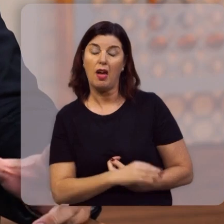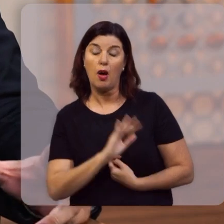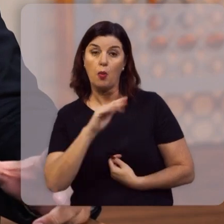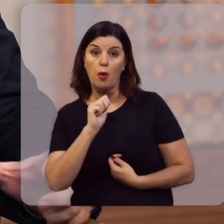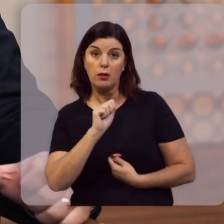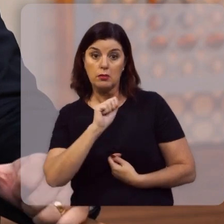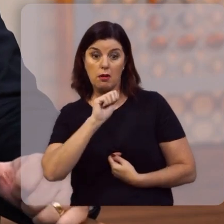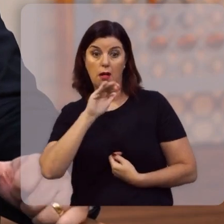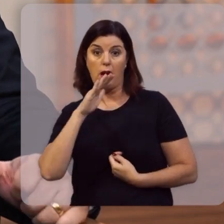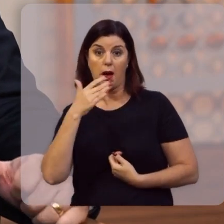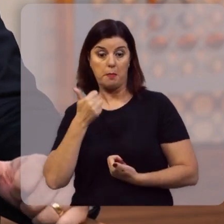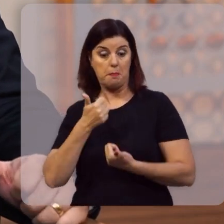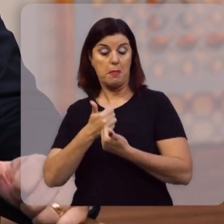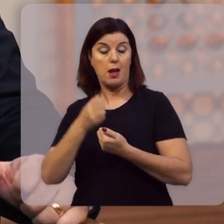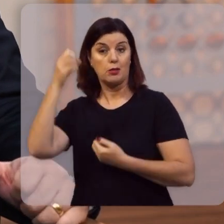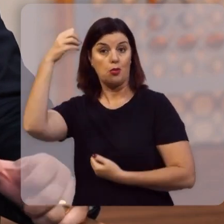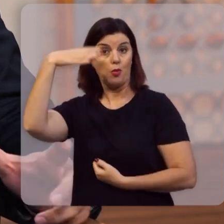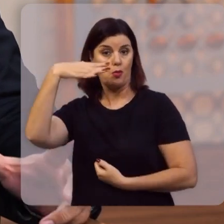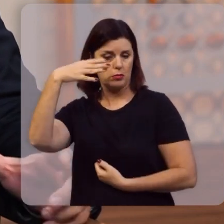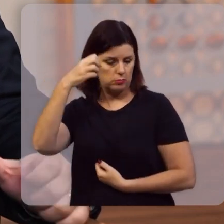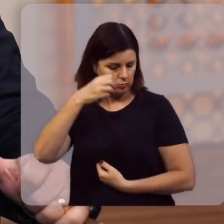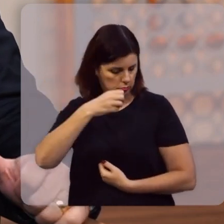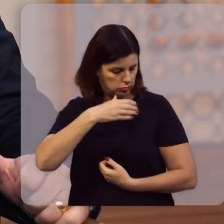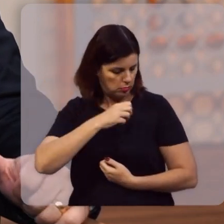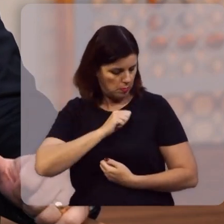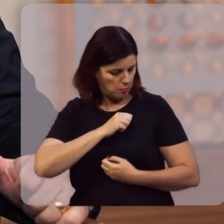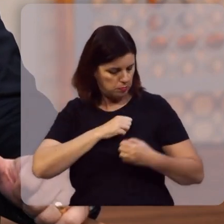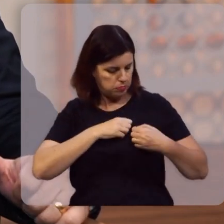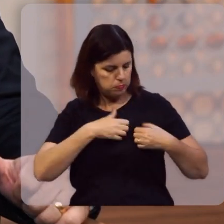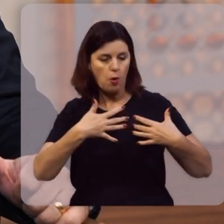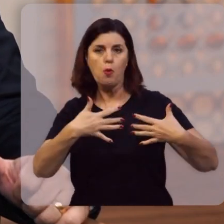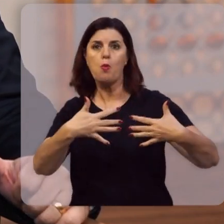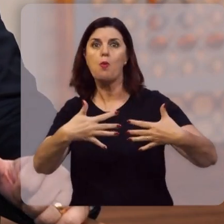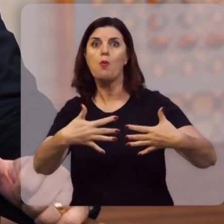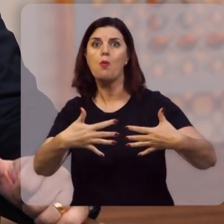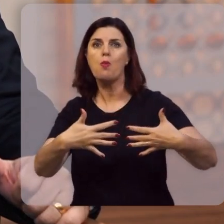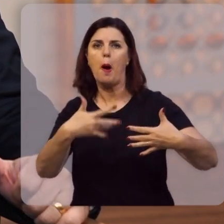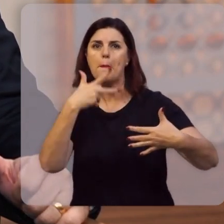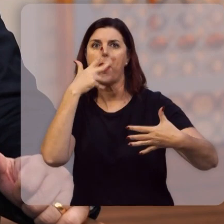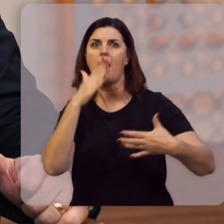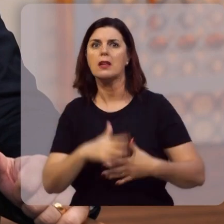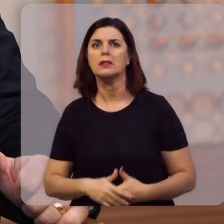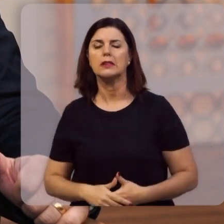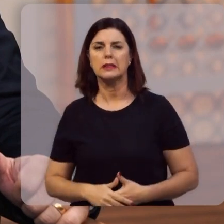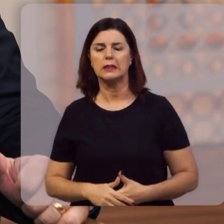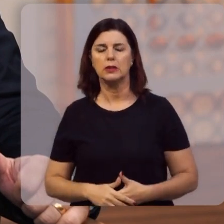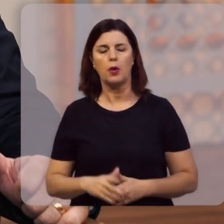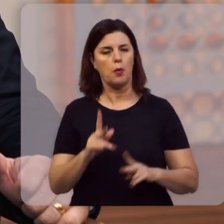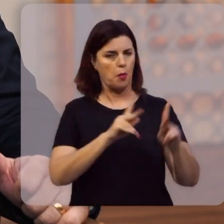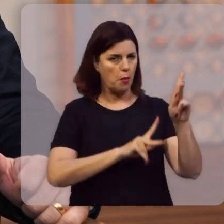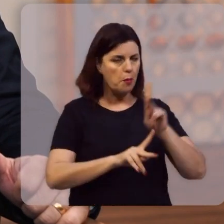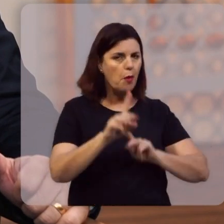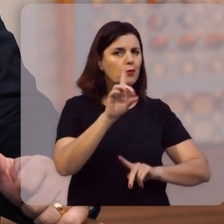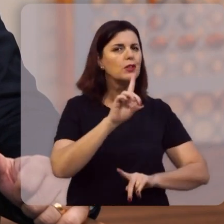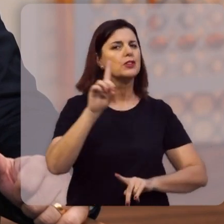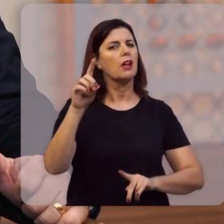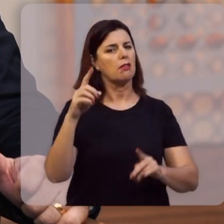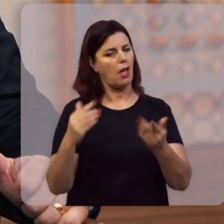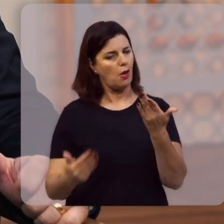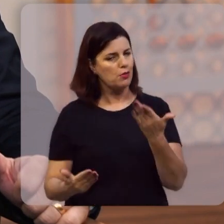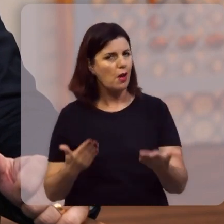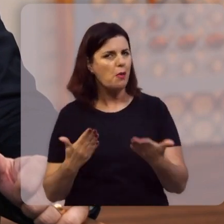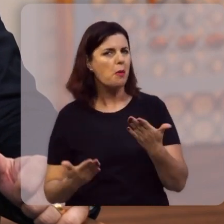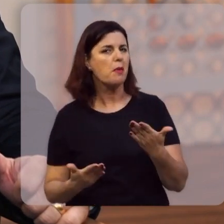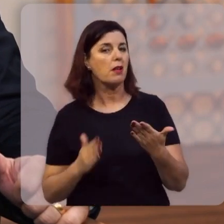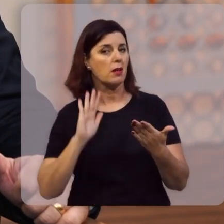quando nós nos aproximamos da luz, a mancha fica visível. E o grande problema do povo de Deus é quando ele se